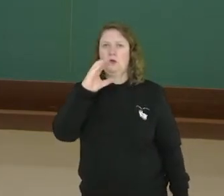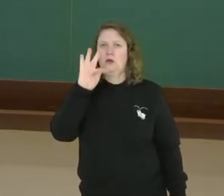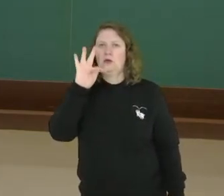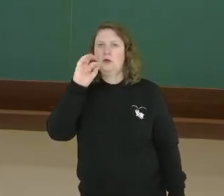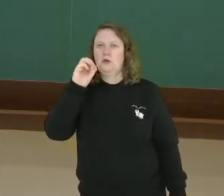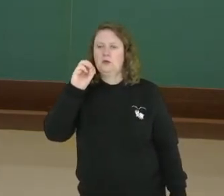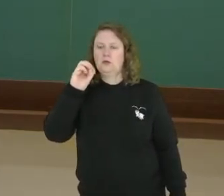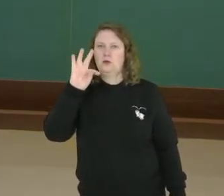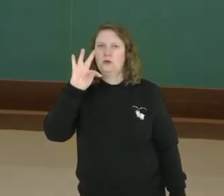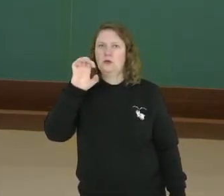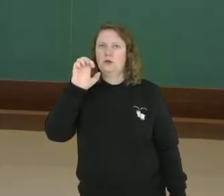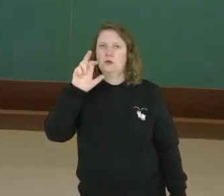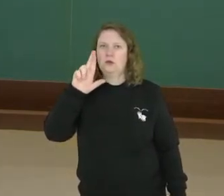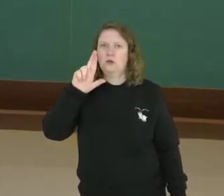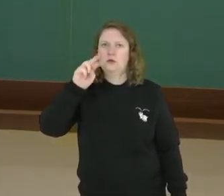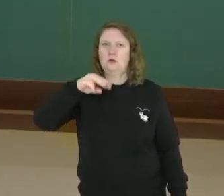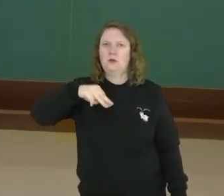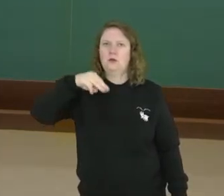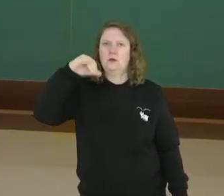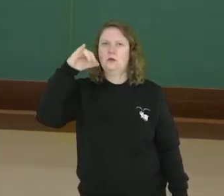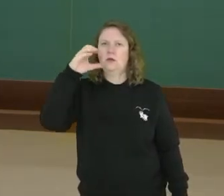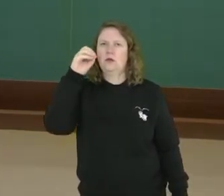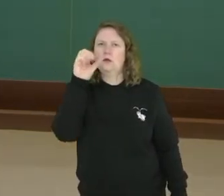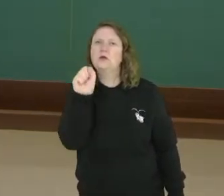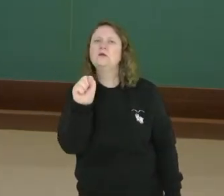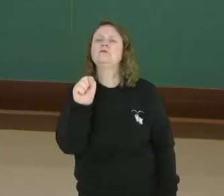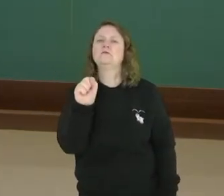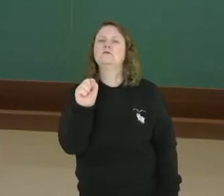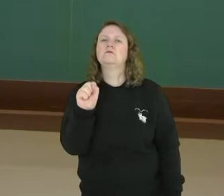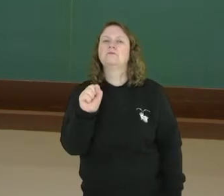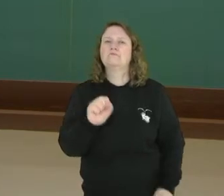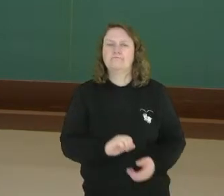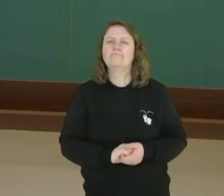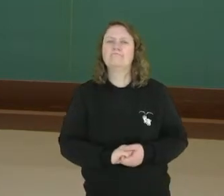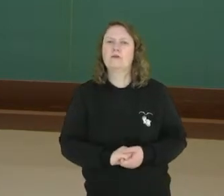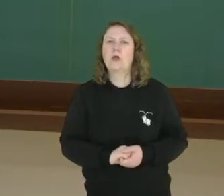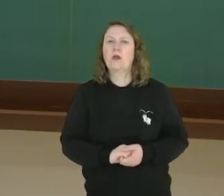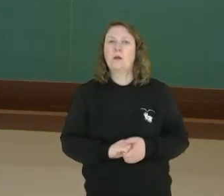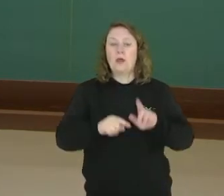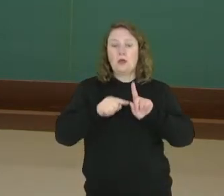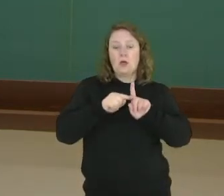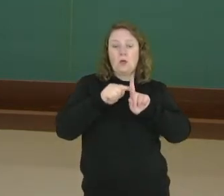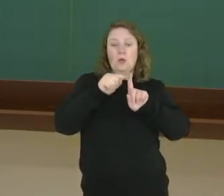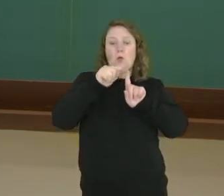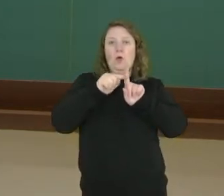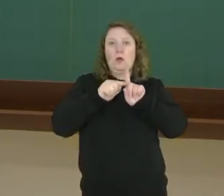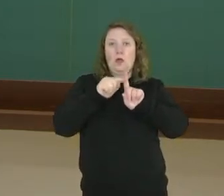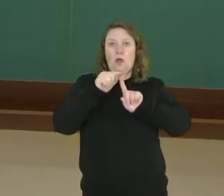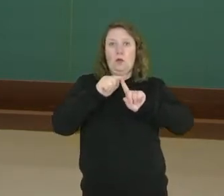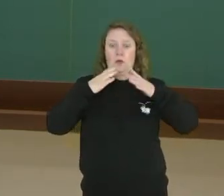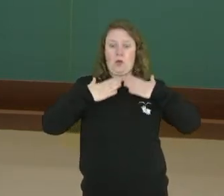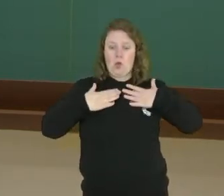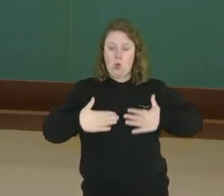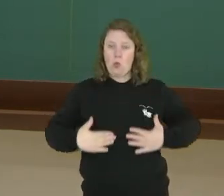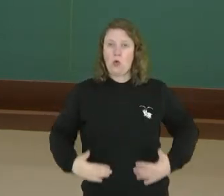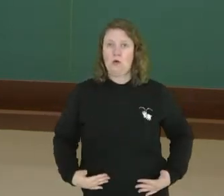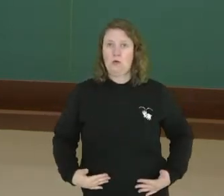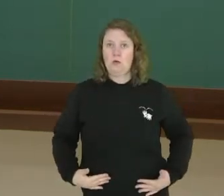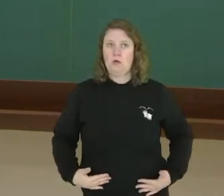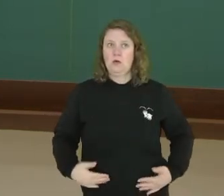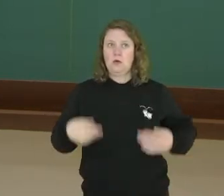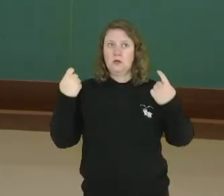de fontes externas para regular a temperatura do seu corpo. Isso mesmo, eles dependem